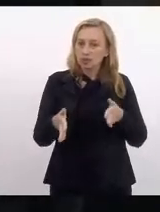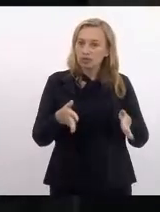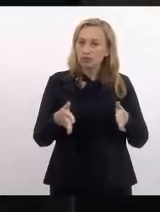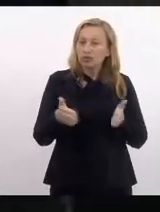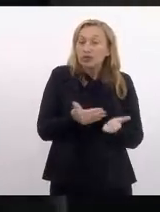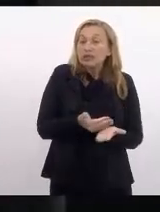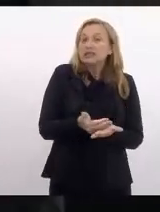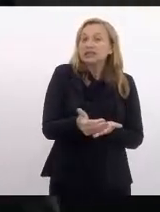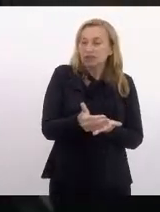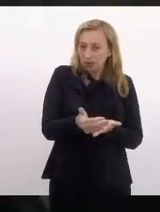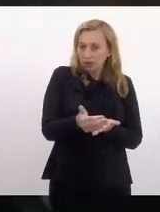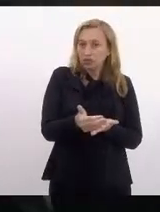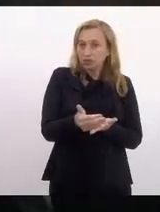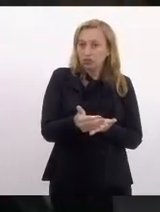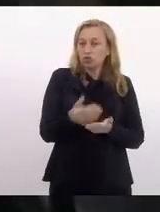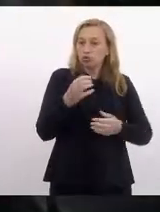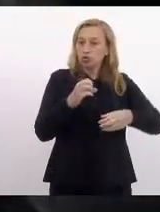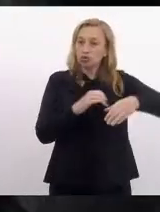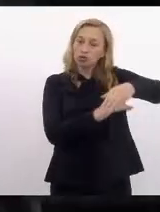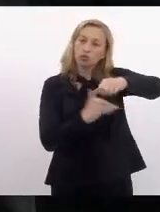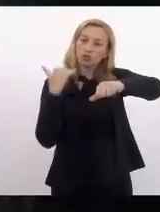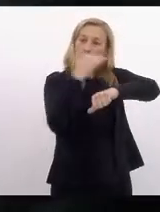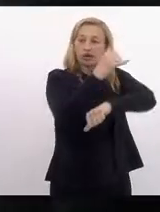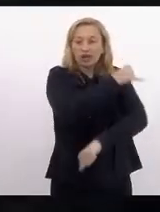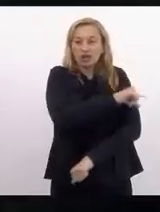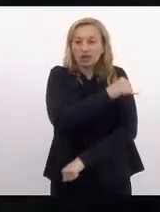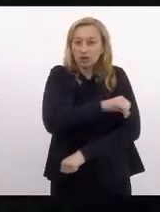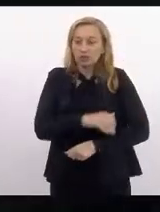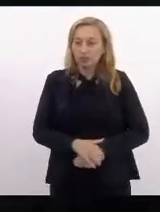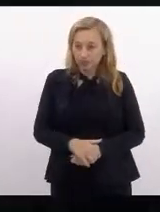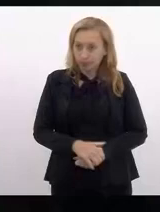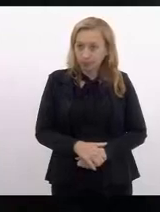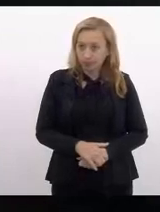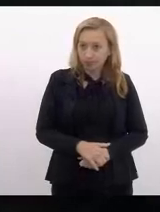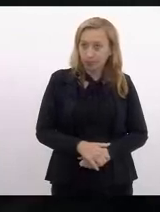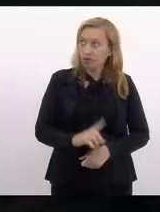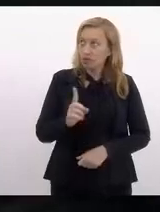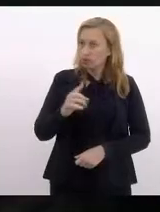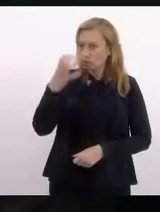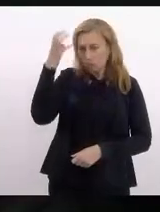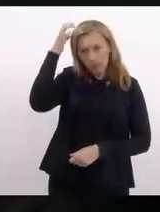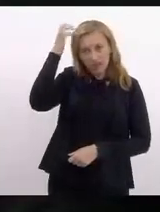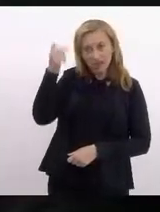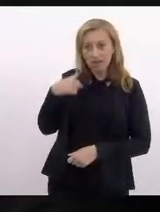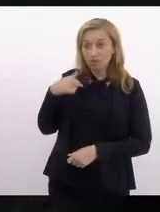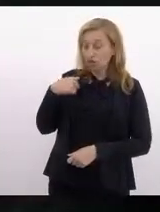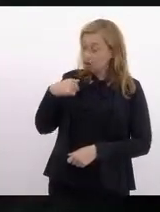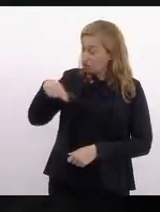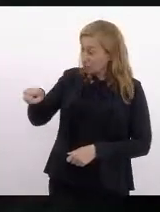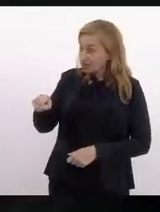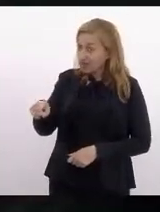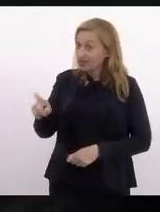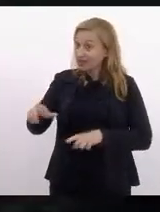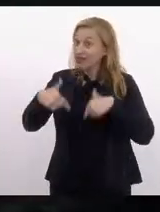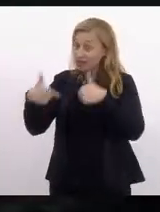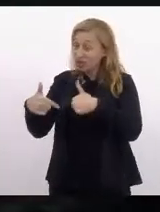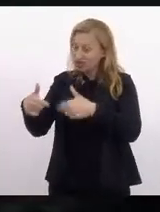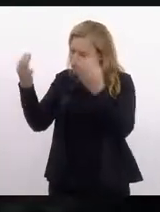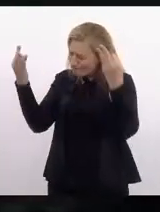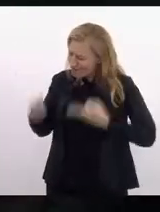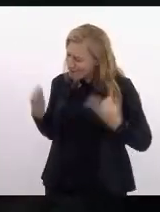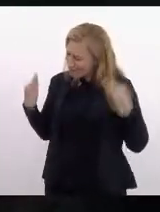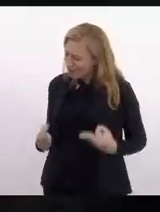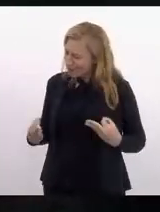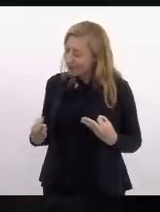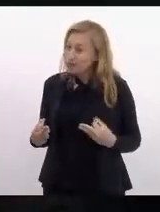o início da operacionalização do super RJ né Não não sou o culpado que se eu tivesse lá ele tava funcionando